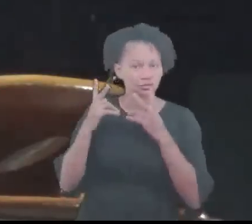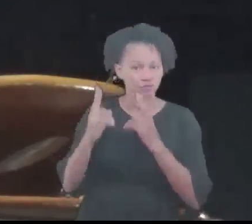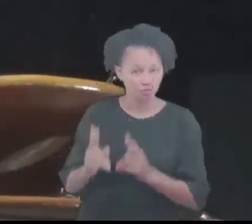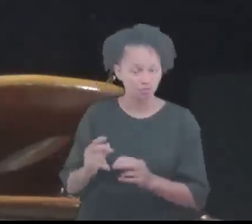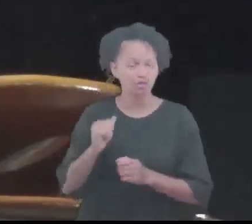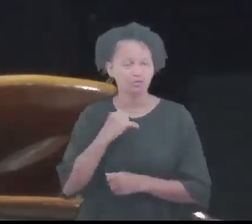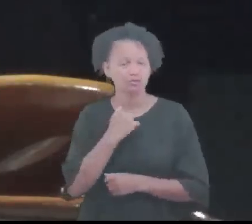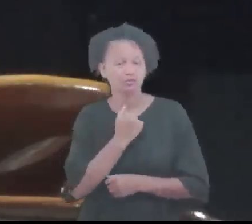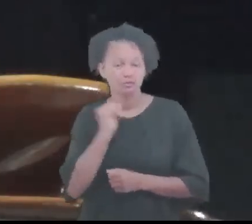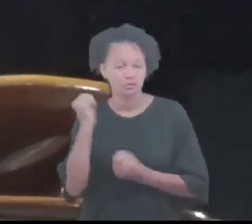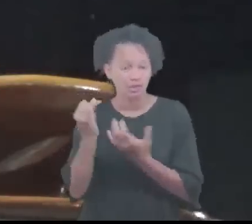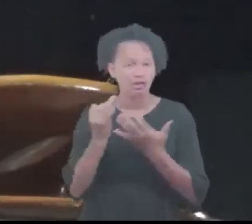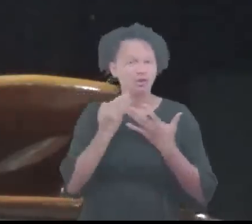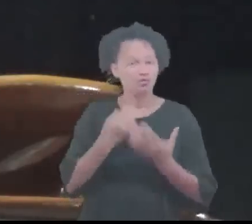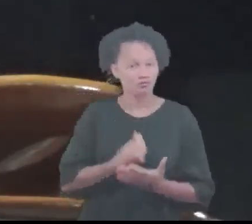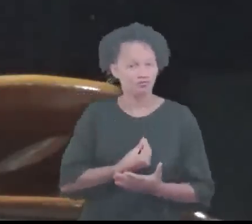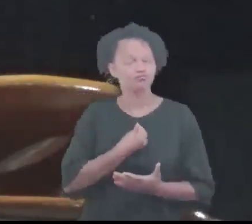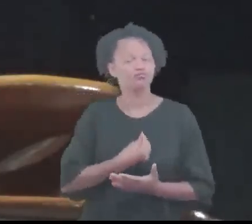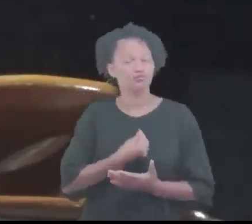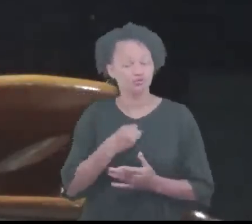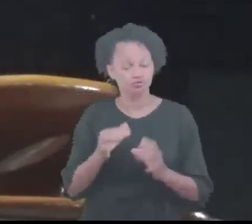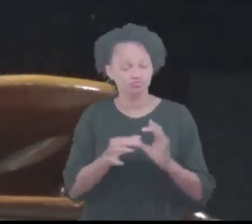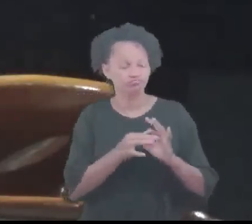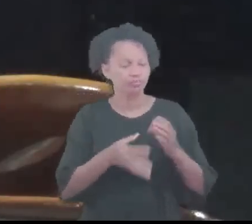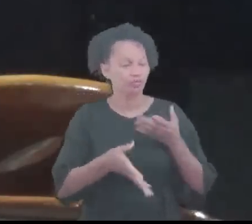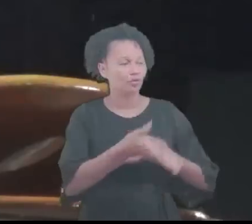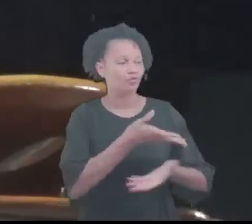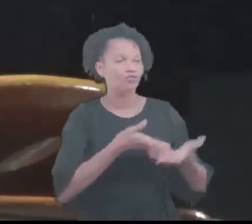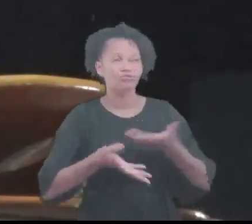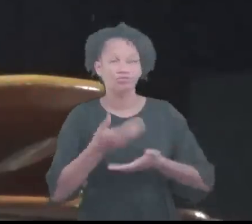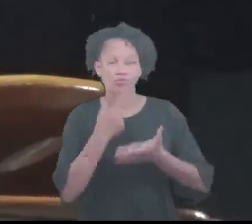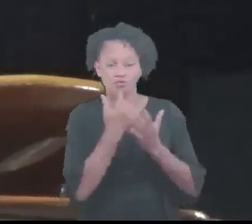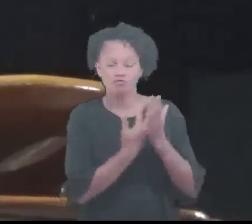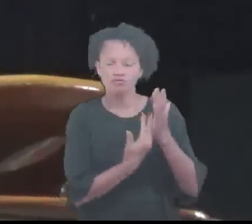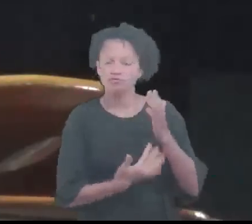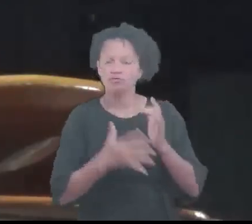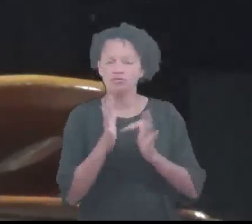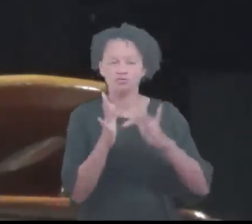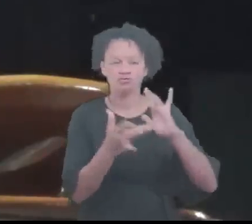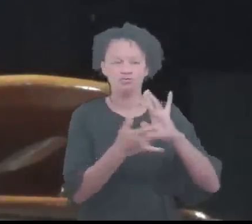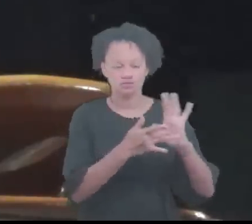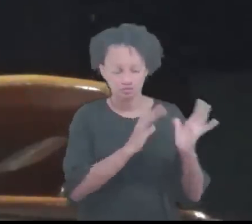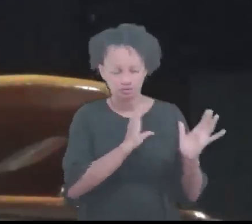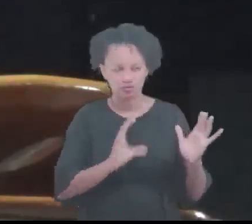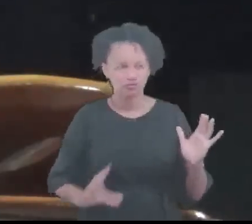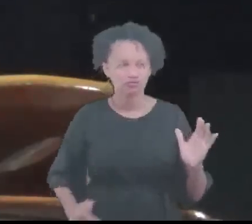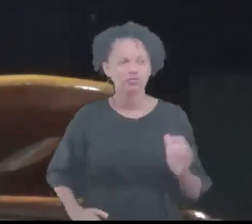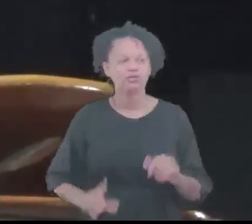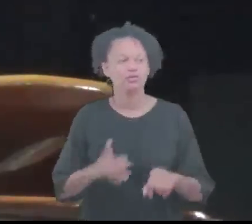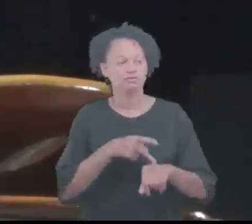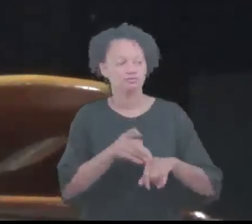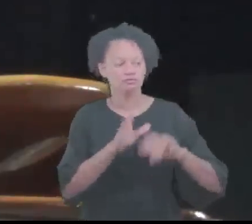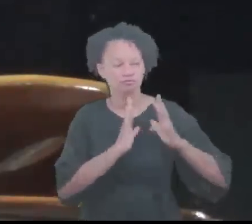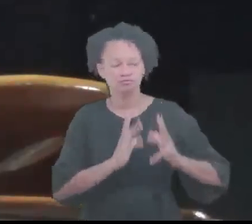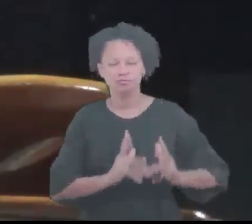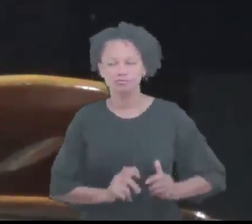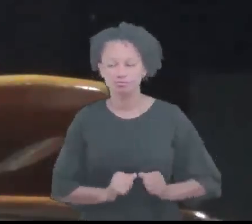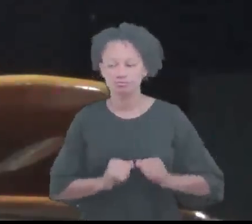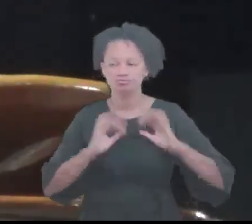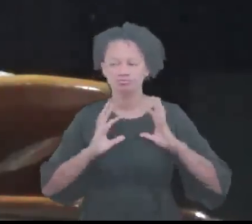luz está, temos comunhão uns com os outros. E o sangue de Jesus Cristo nos purifica